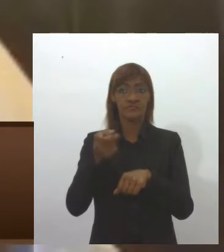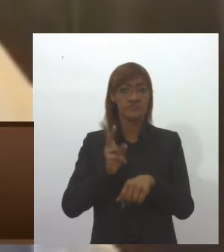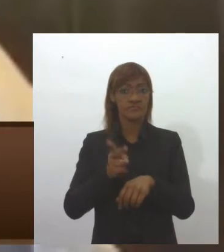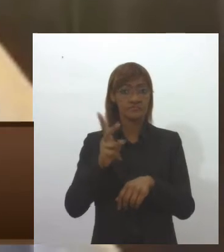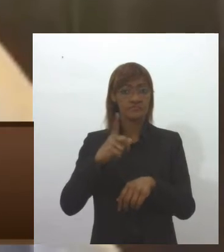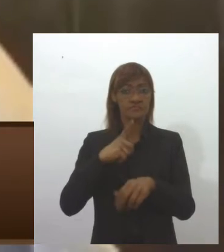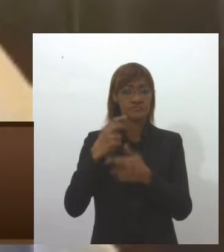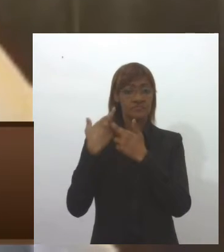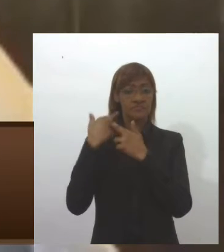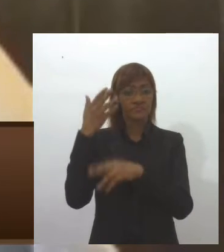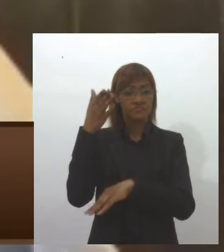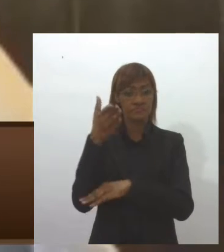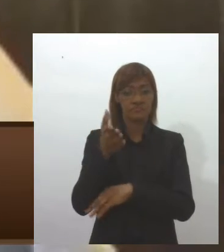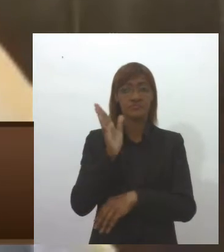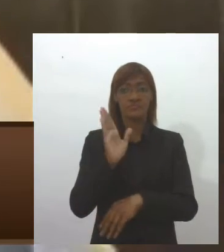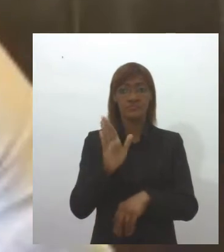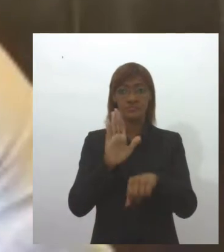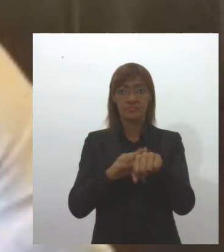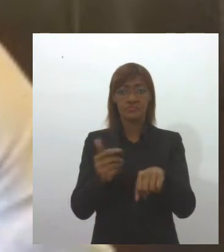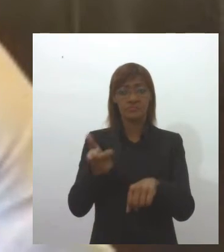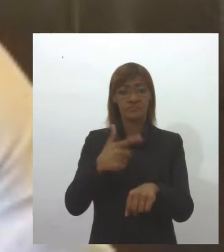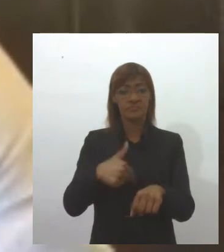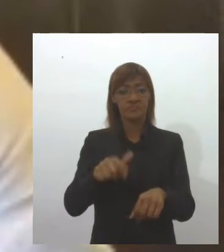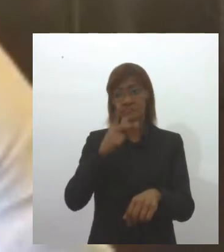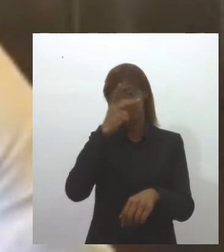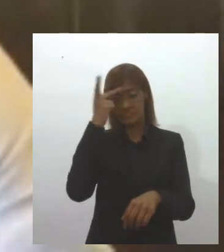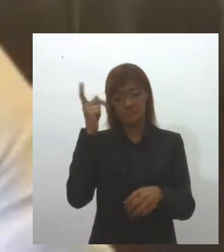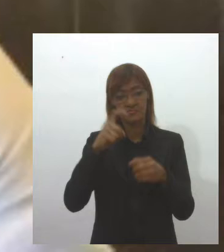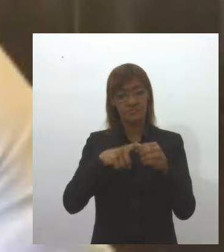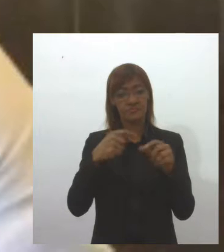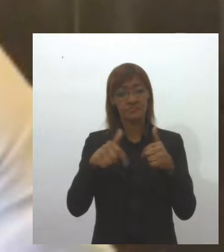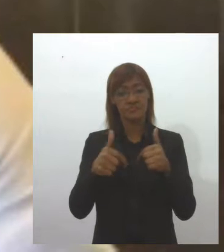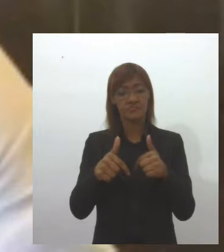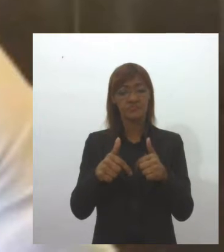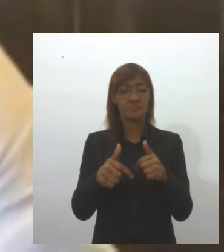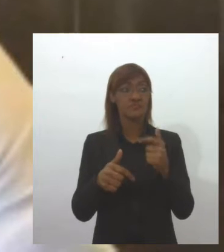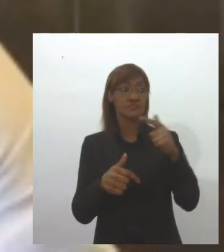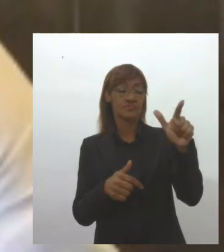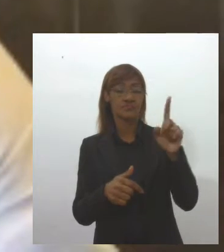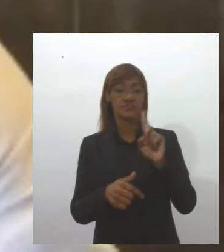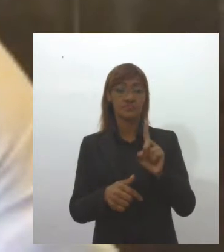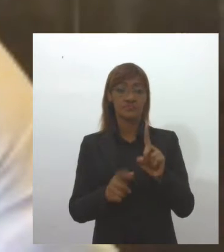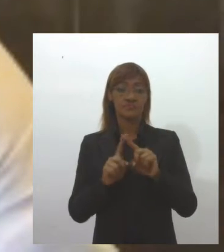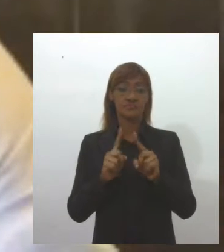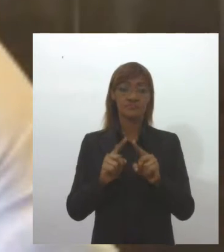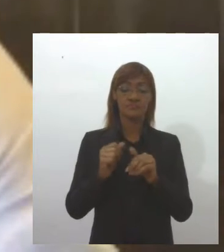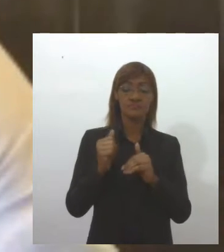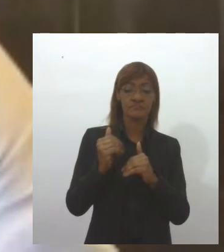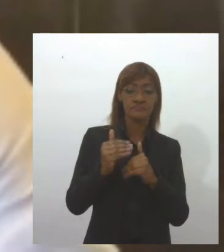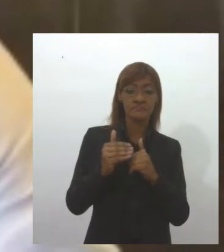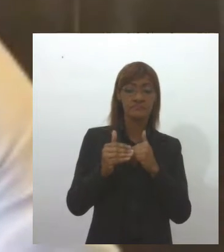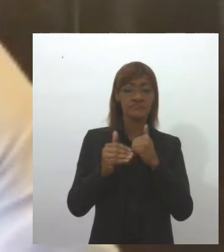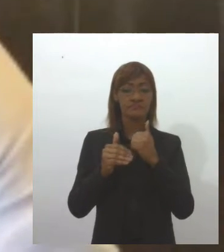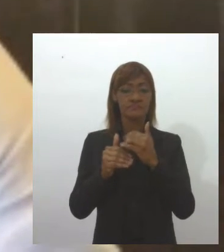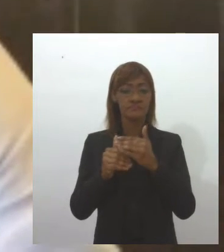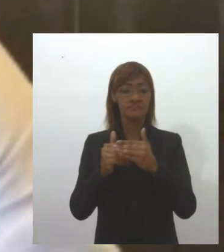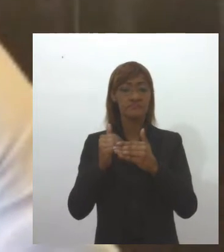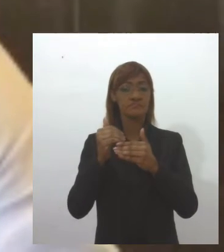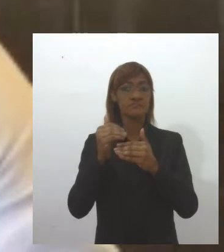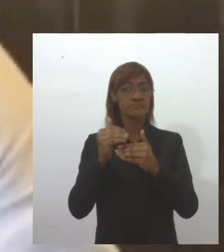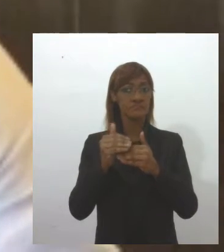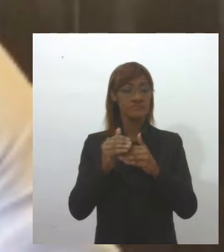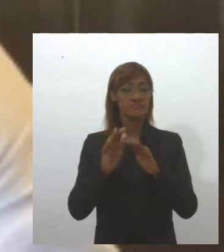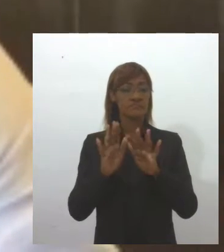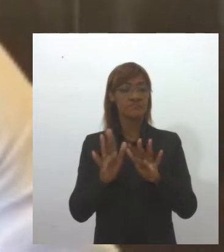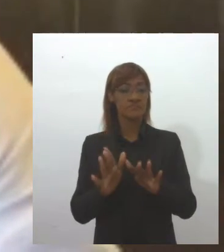já recontrataram essa mão de obra e alguns poucos não. Então, acho assim, que as coisas vão retomando ao normal. A gente já vê